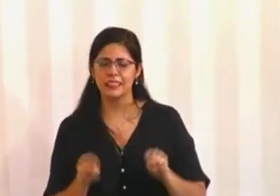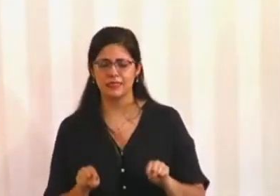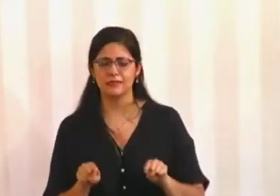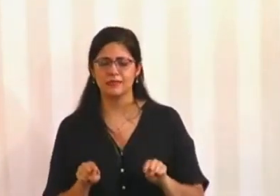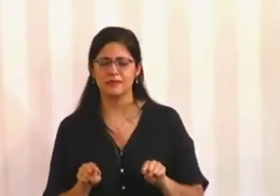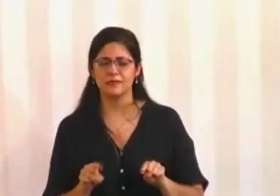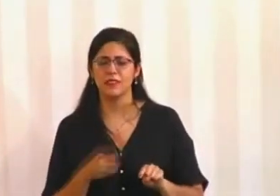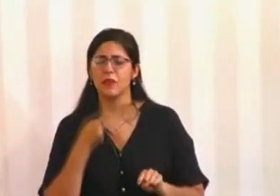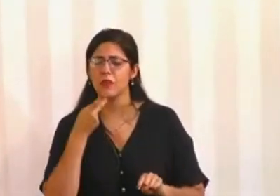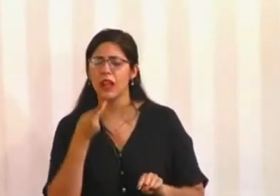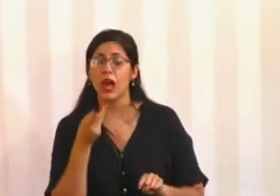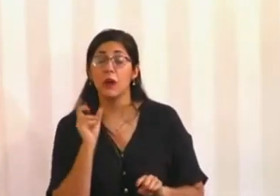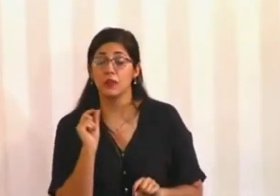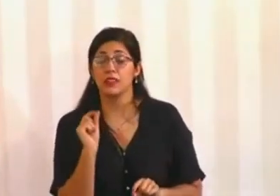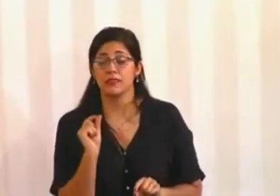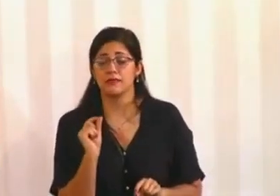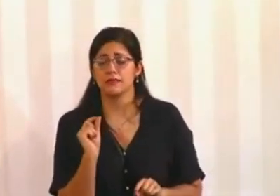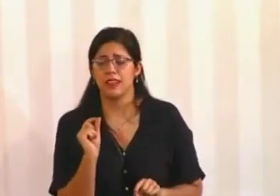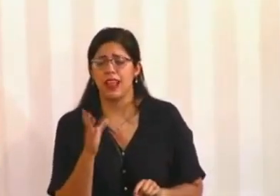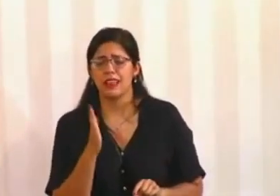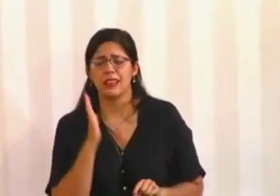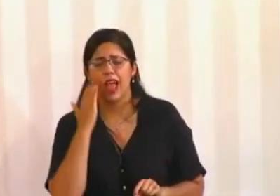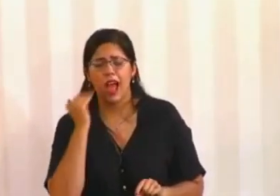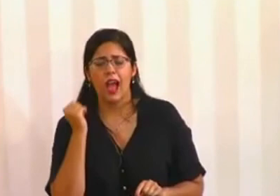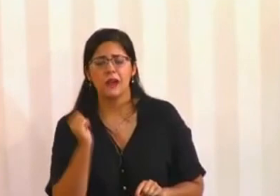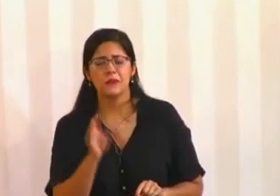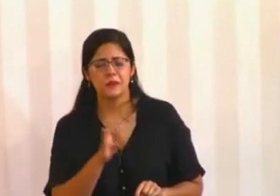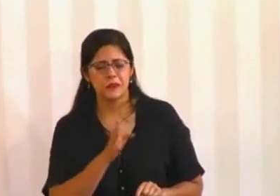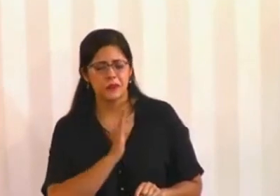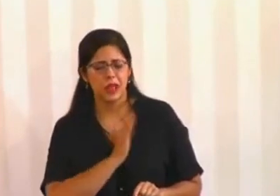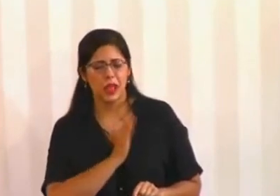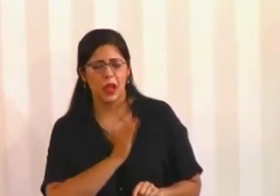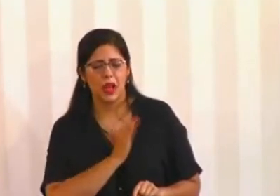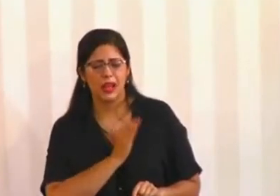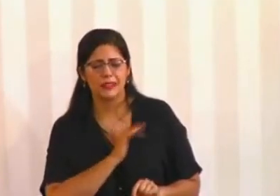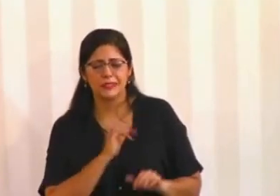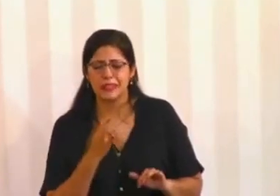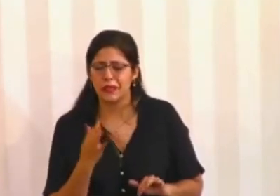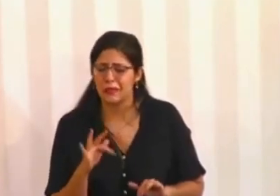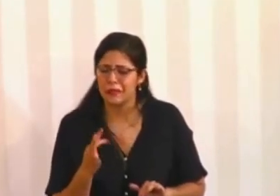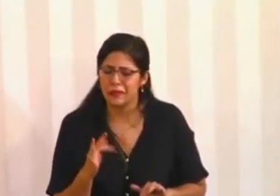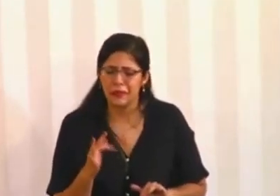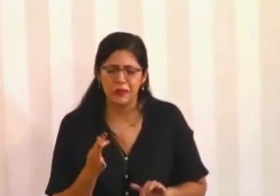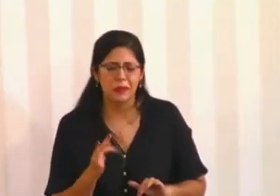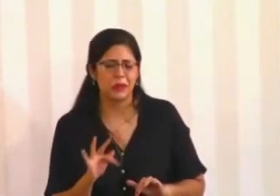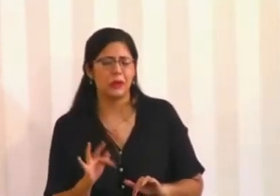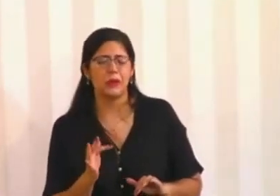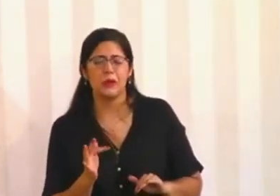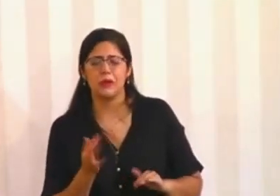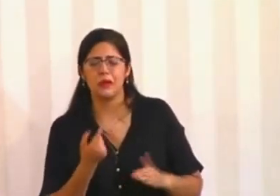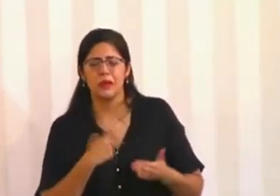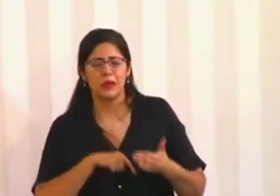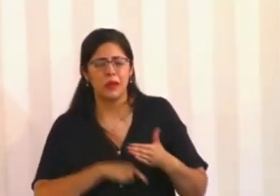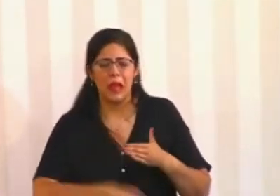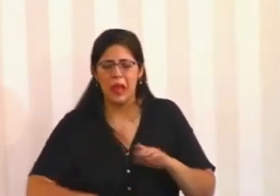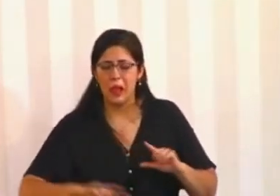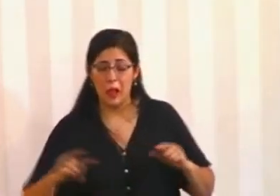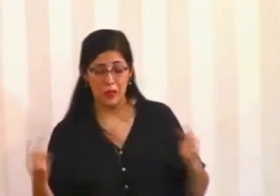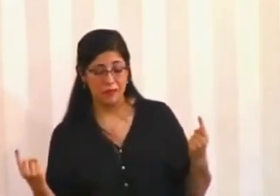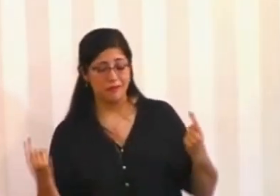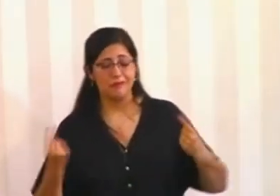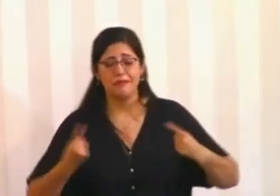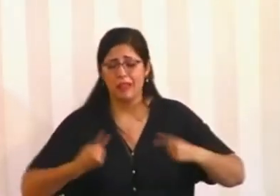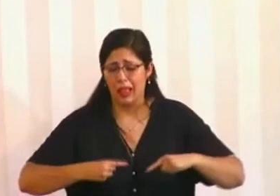O que você vai falar para Ele? Ele conhece a sua dor, as suas preocupações, os seus medos, que tipo de ameaça você vem recebendo, se você está